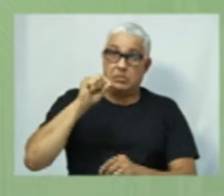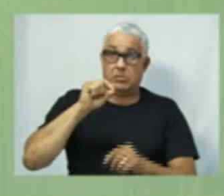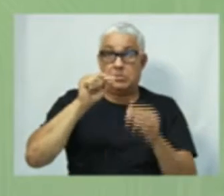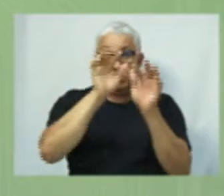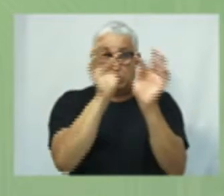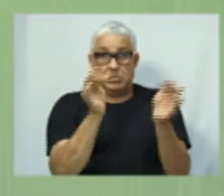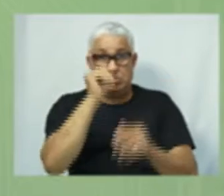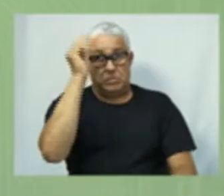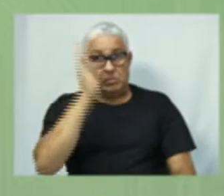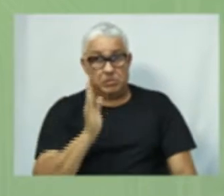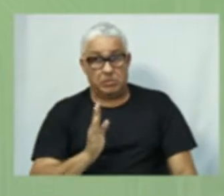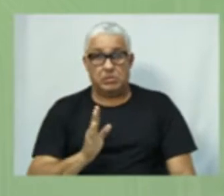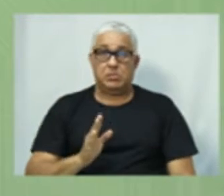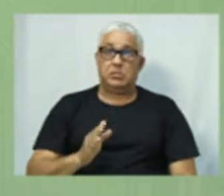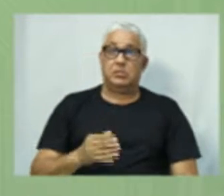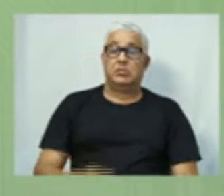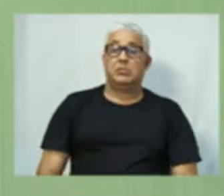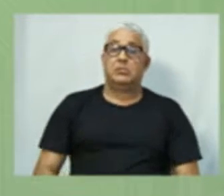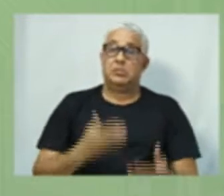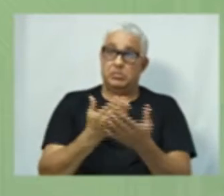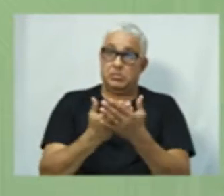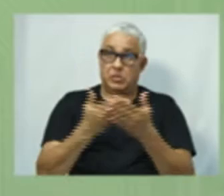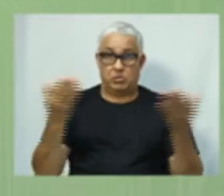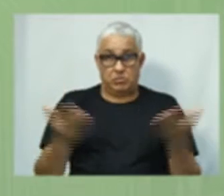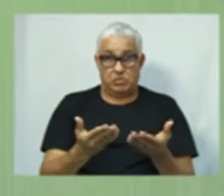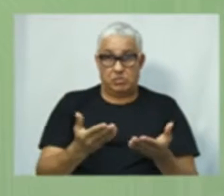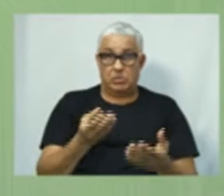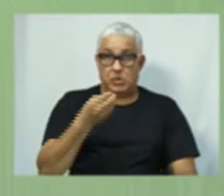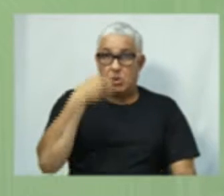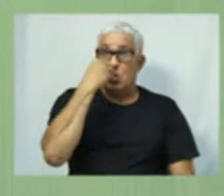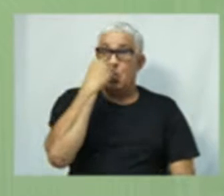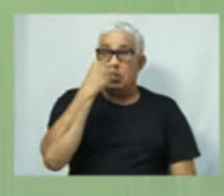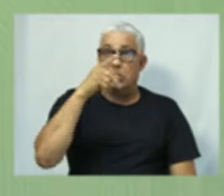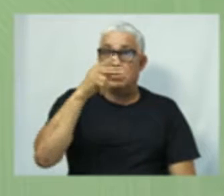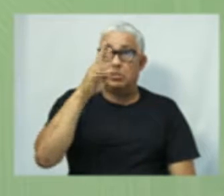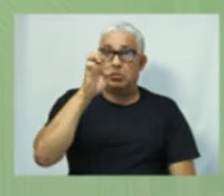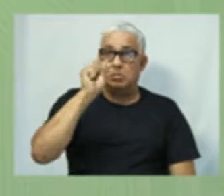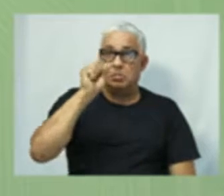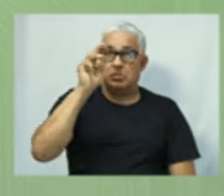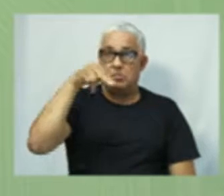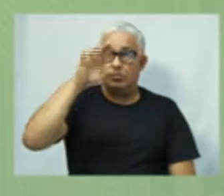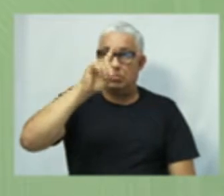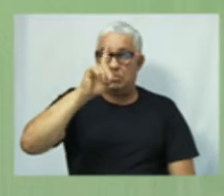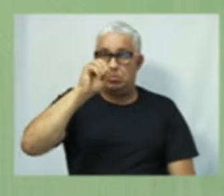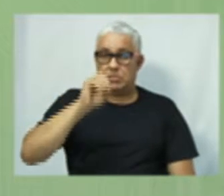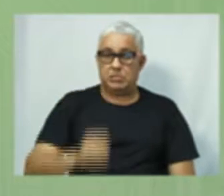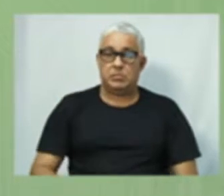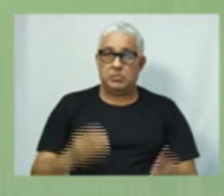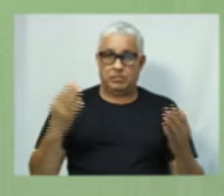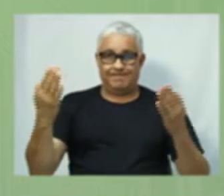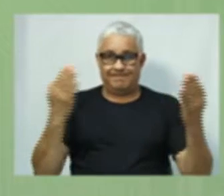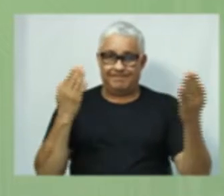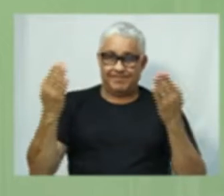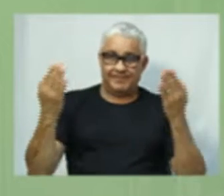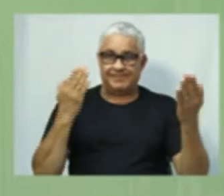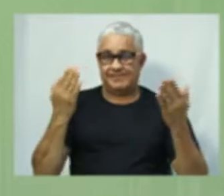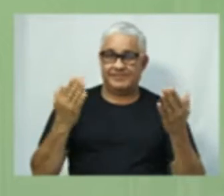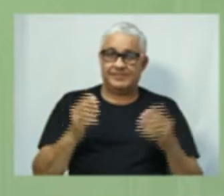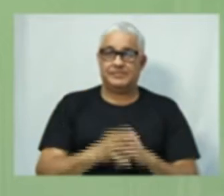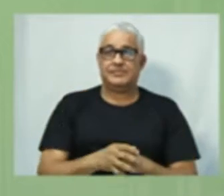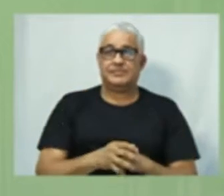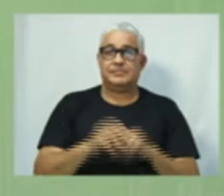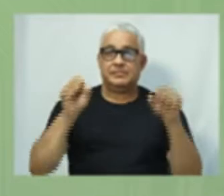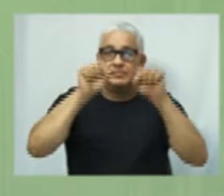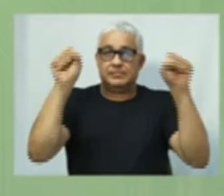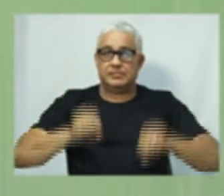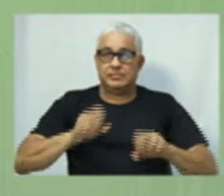Nacional. Nessa aula veremos pelo lucro presumido. Fazer uma comparação, comparar o